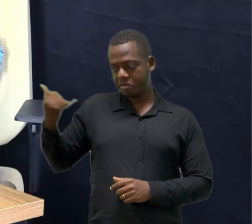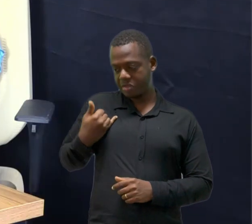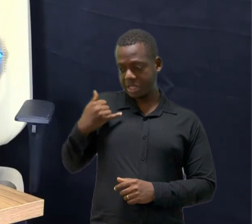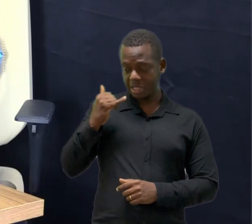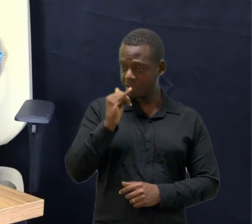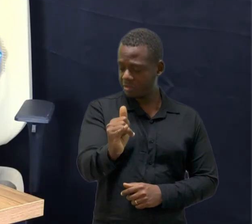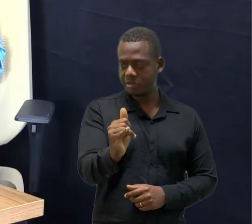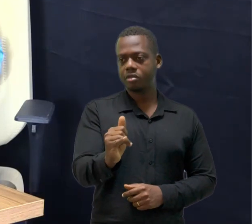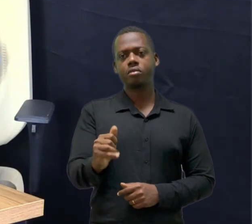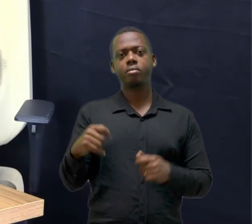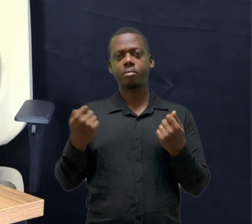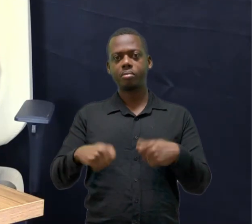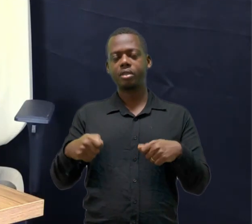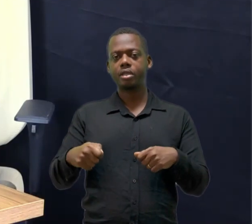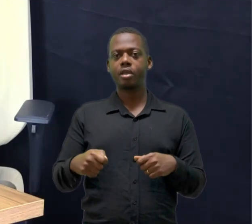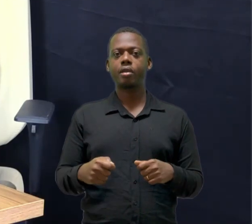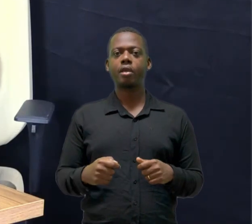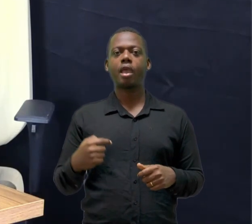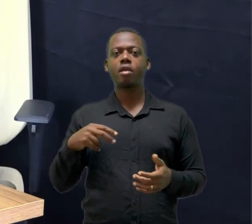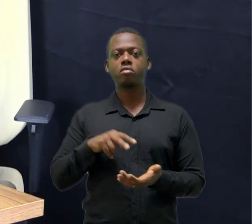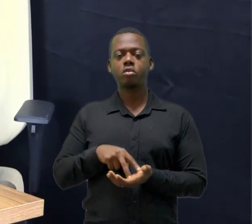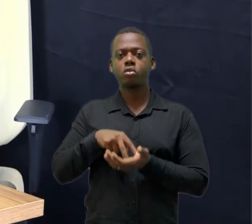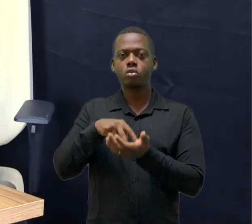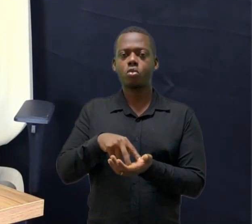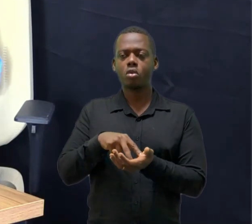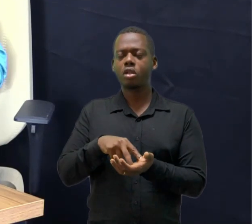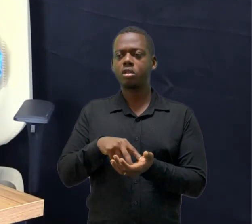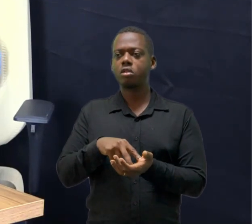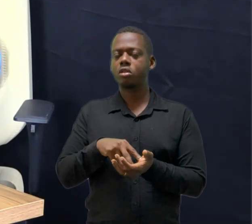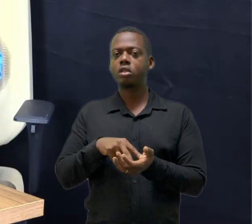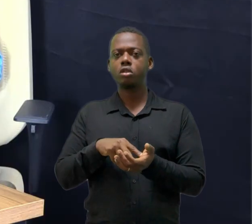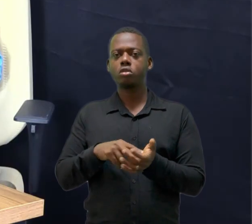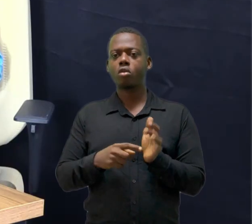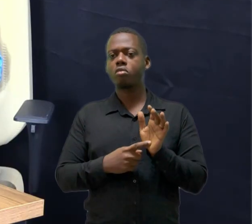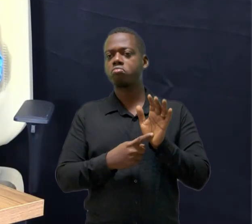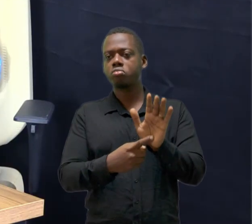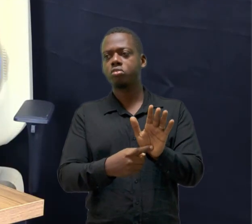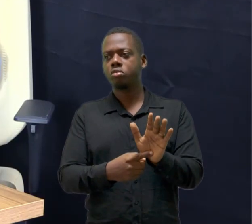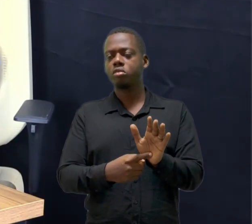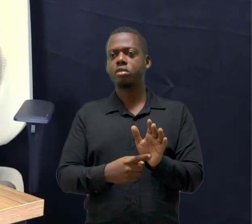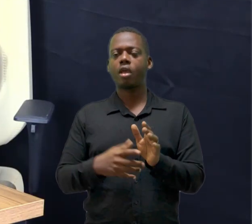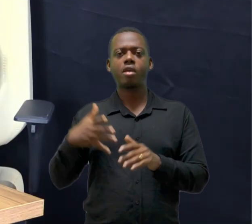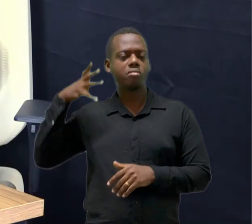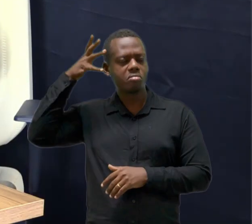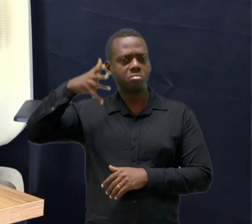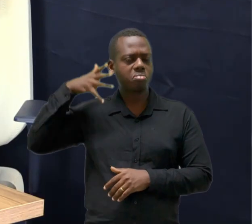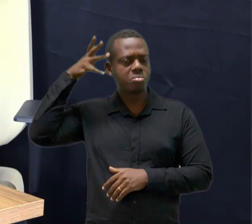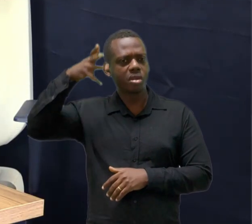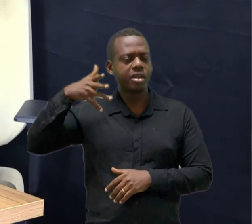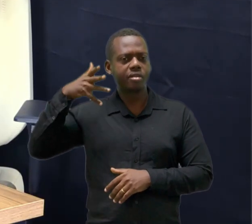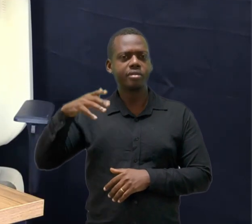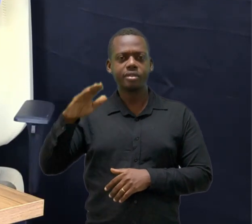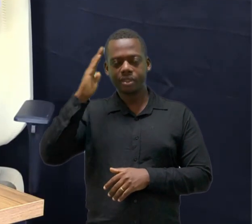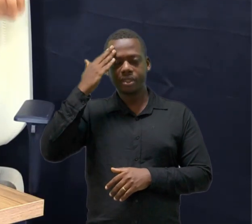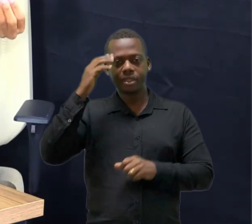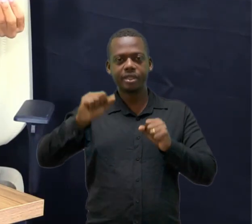Não é a minha fala. A minha função ali é transmitir a sua fala. A minha função ali é fazer você ser entendido